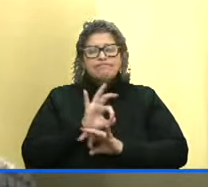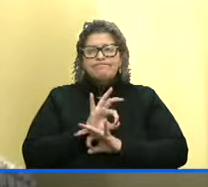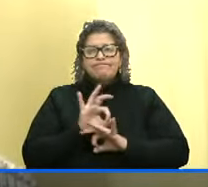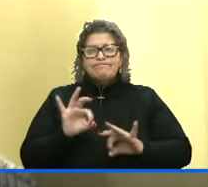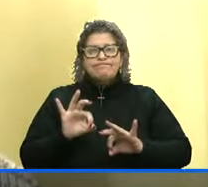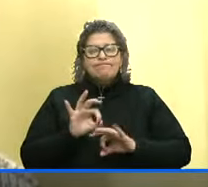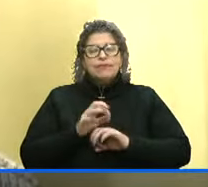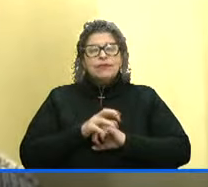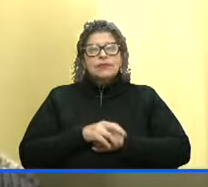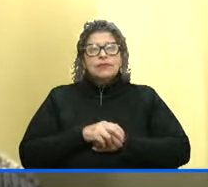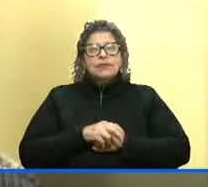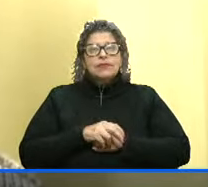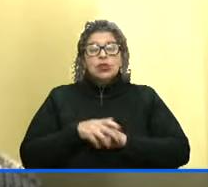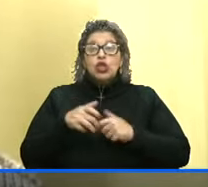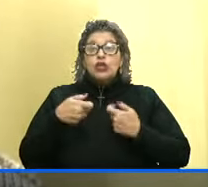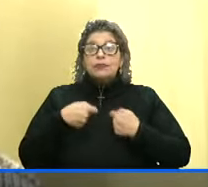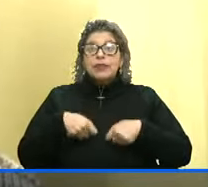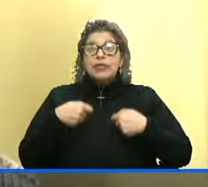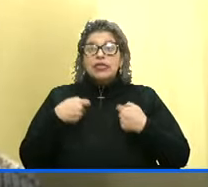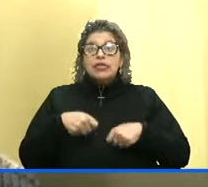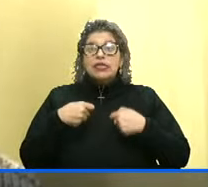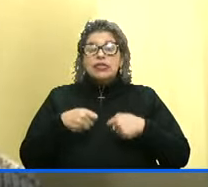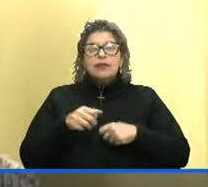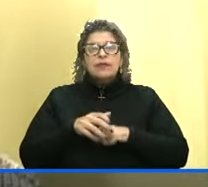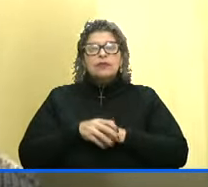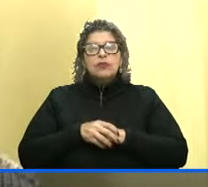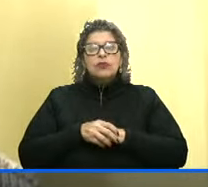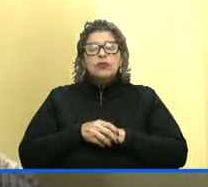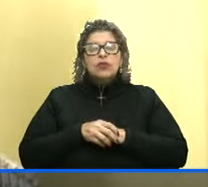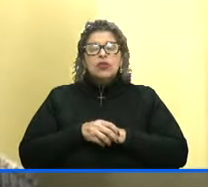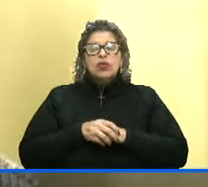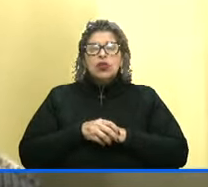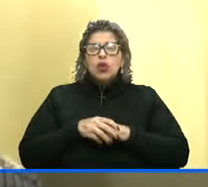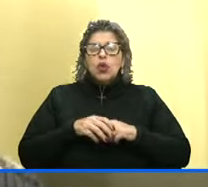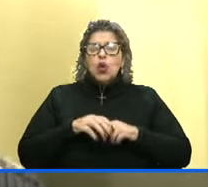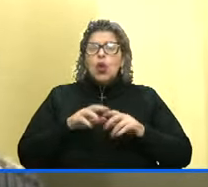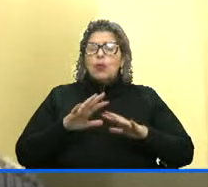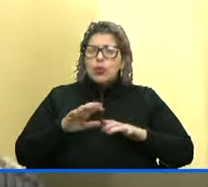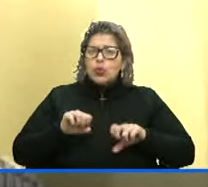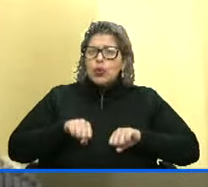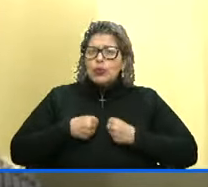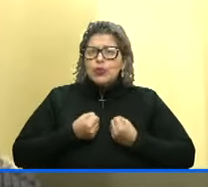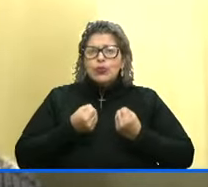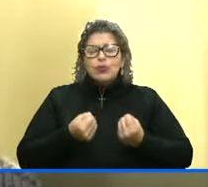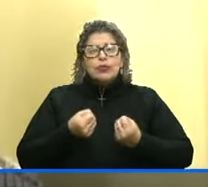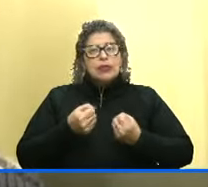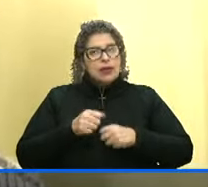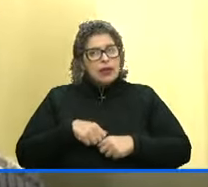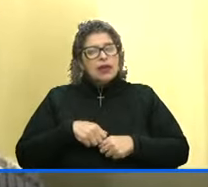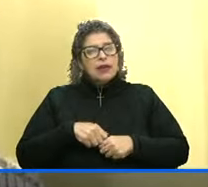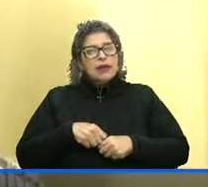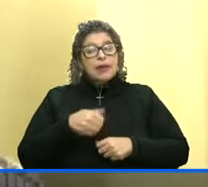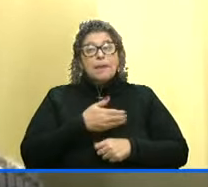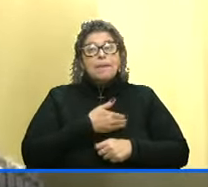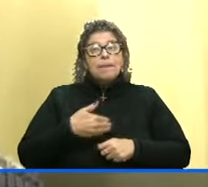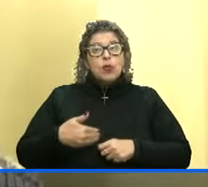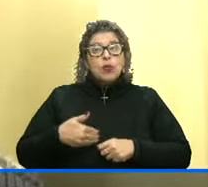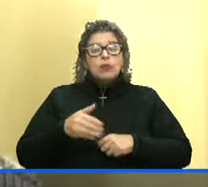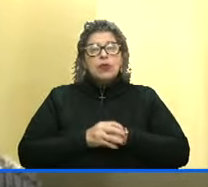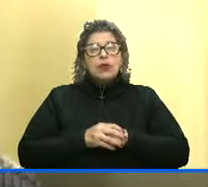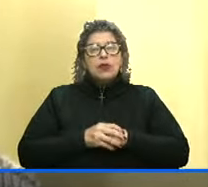respeitada. E nós precisamos, como agentes públicos, juntar forças e exigir daqueles